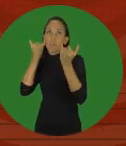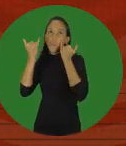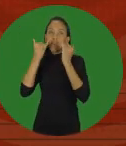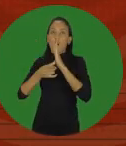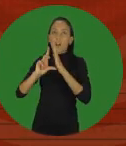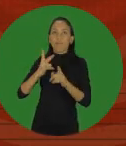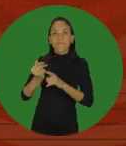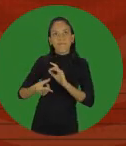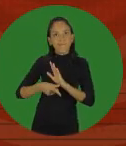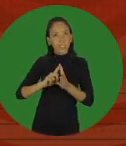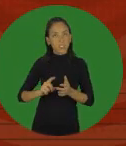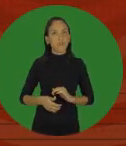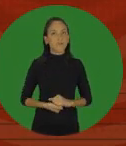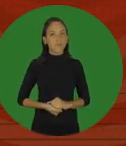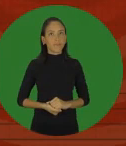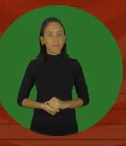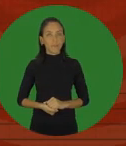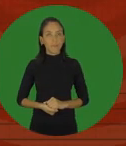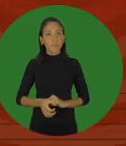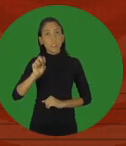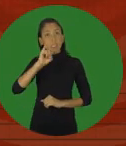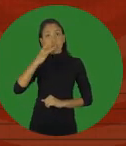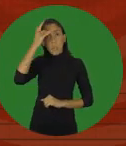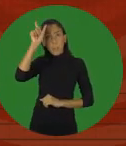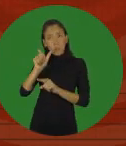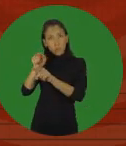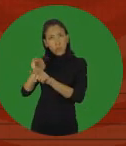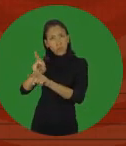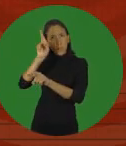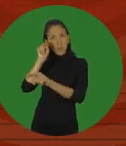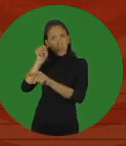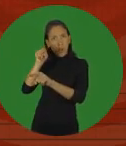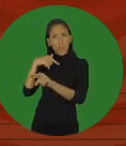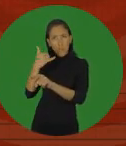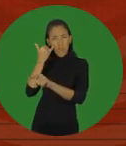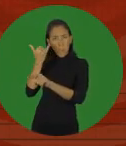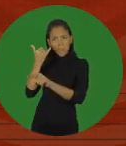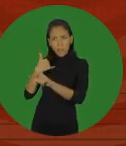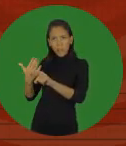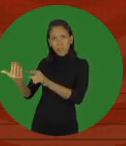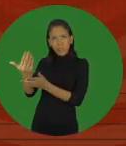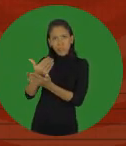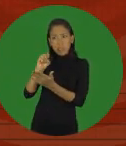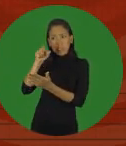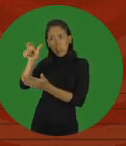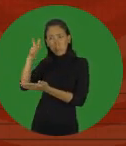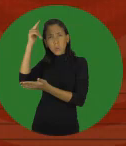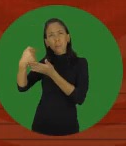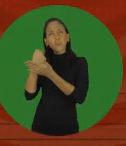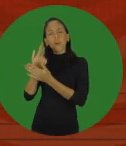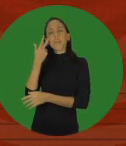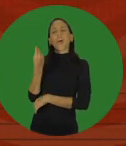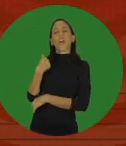devidas providências. Caso o titular dos dados pessoais que você estiver acessando questioná-lo quanto ao uso